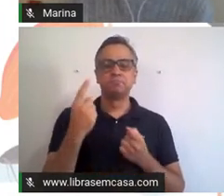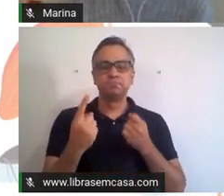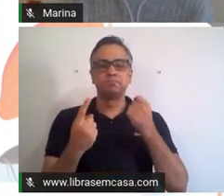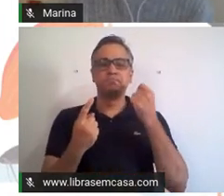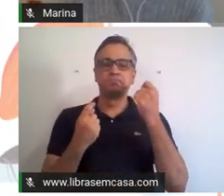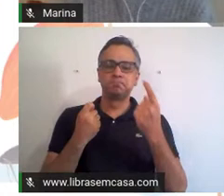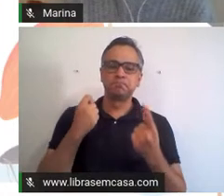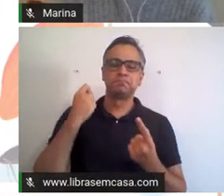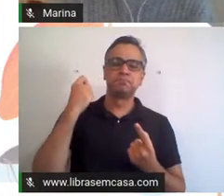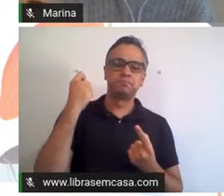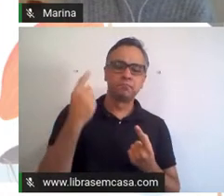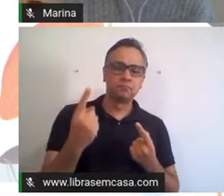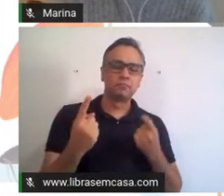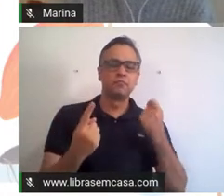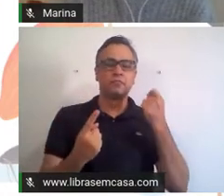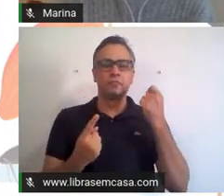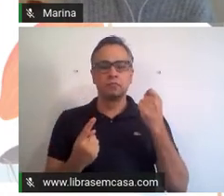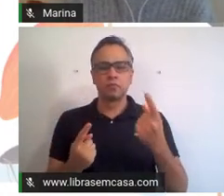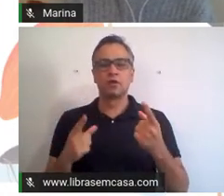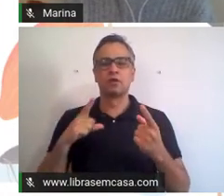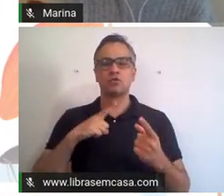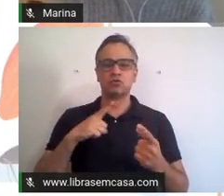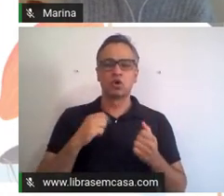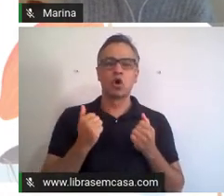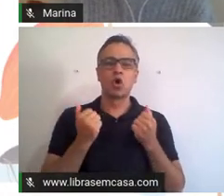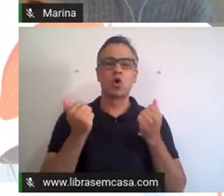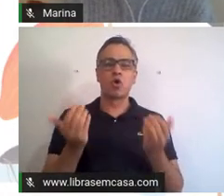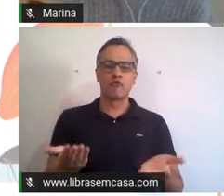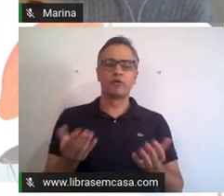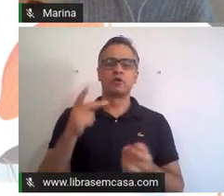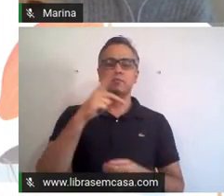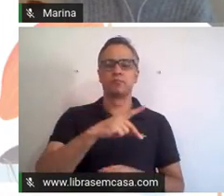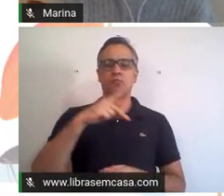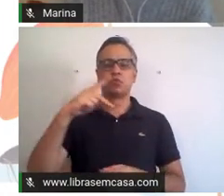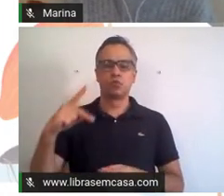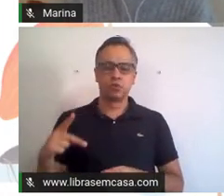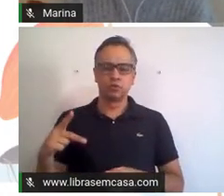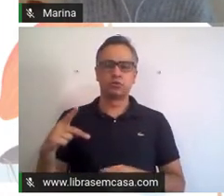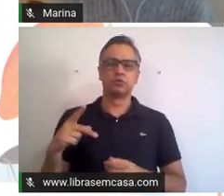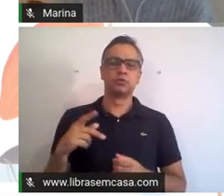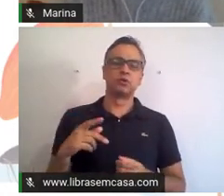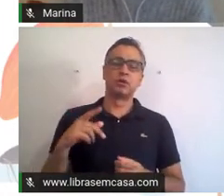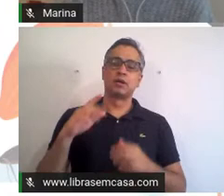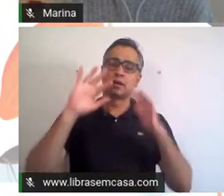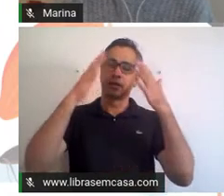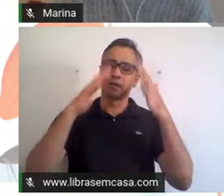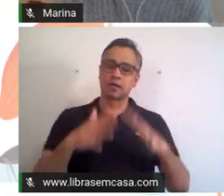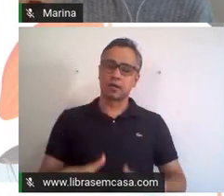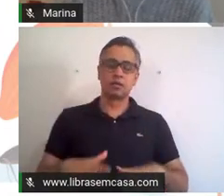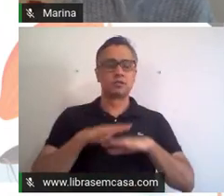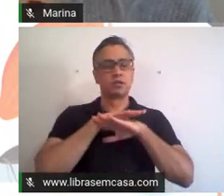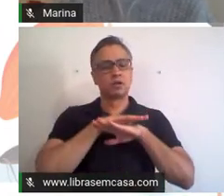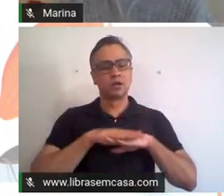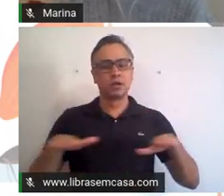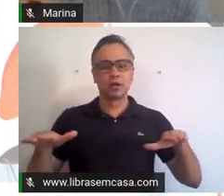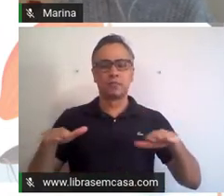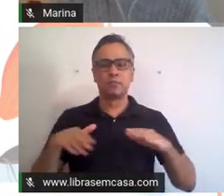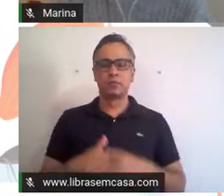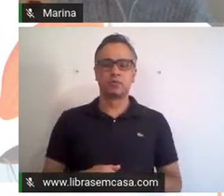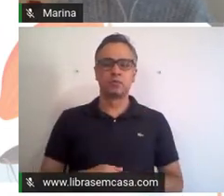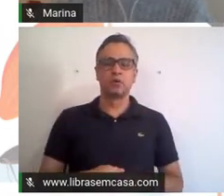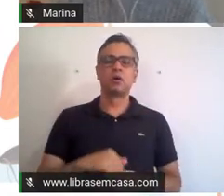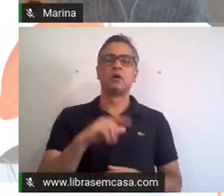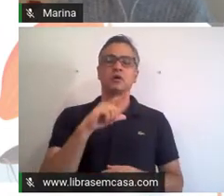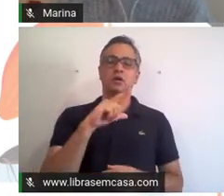otra vez lo que se nos está ofreciendo como políticas públicas para salir de la crisis son